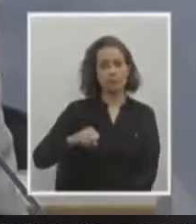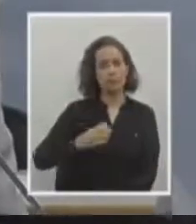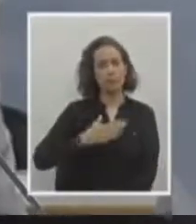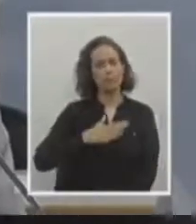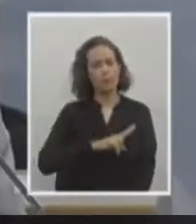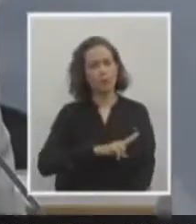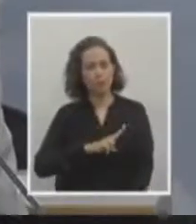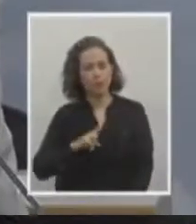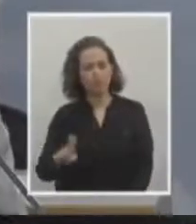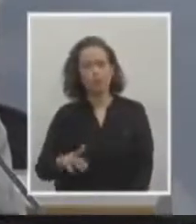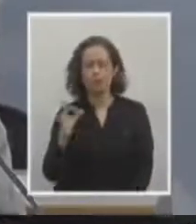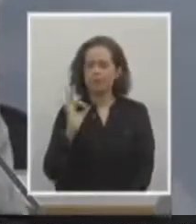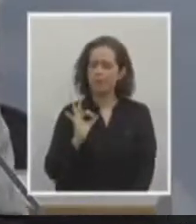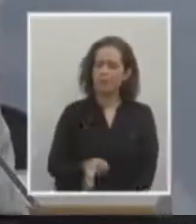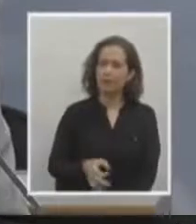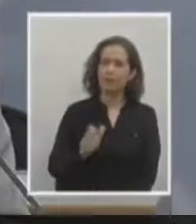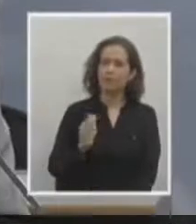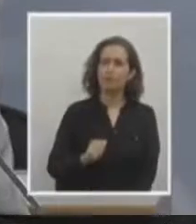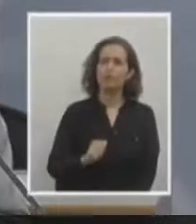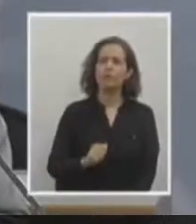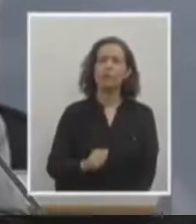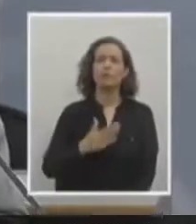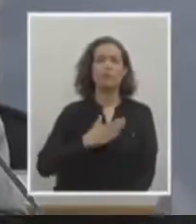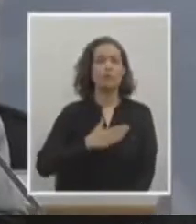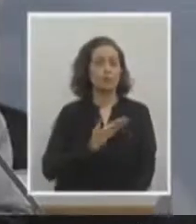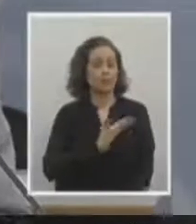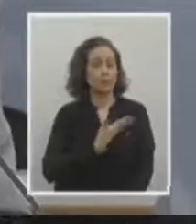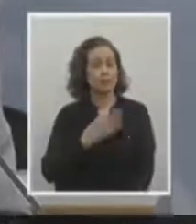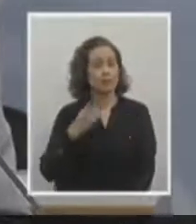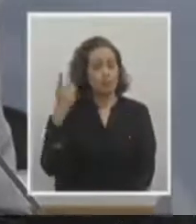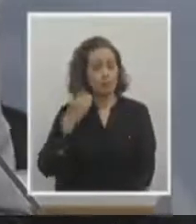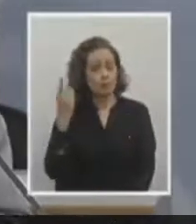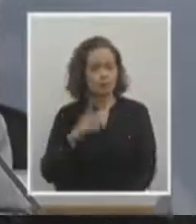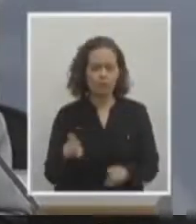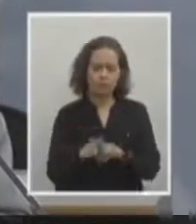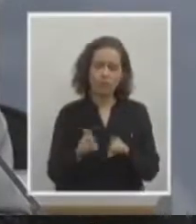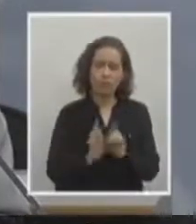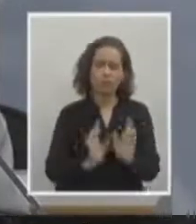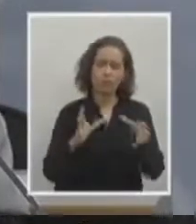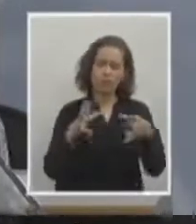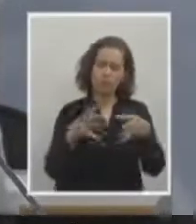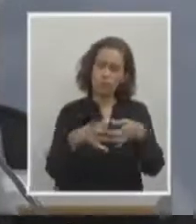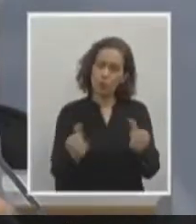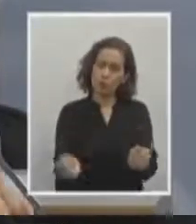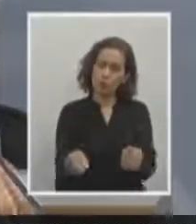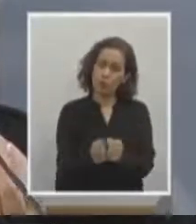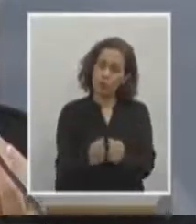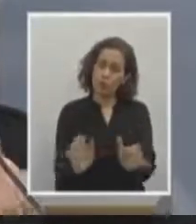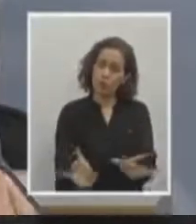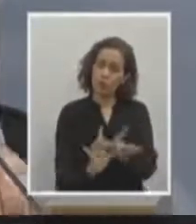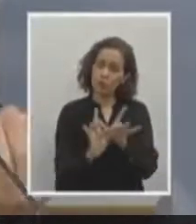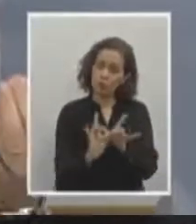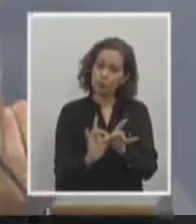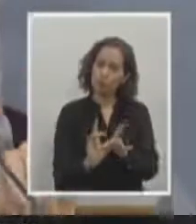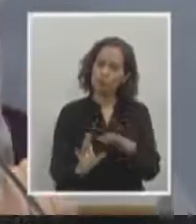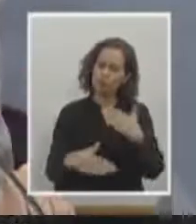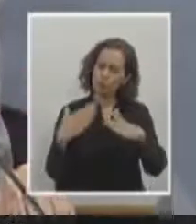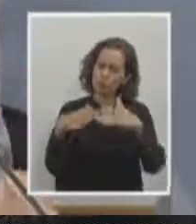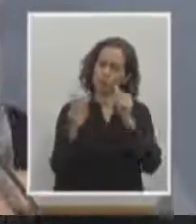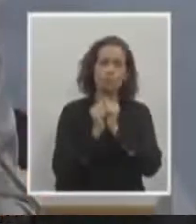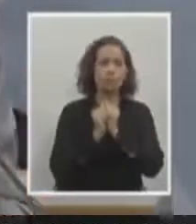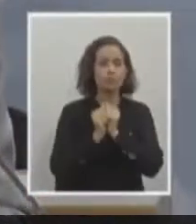tenho certeza que posso falar em nome dos meus colegas deputados que fazem parte dessa comissão, para caminharmos